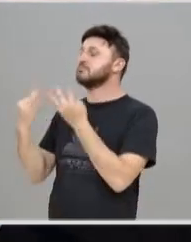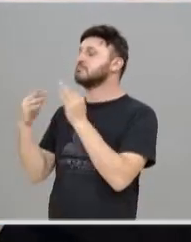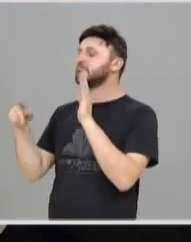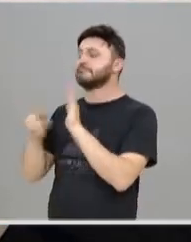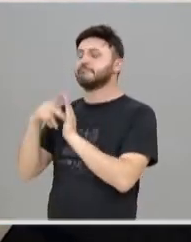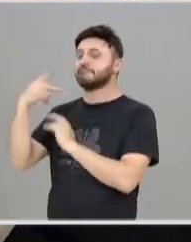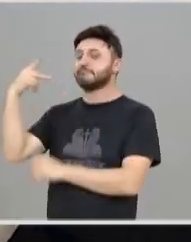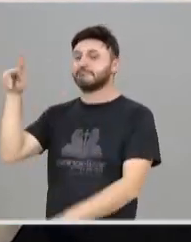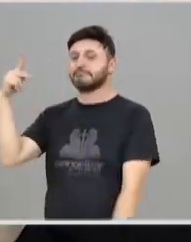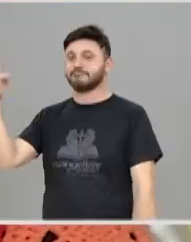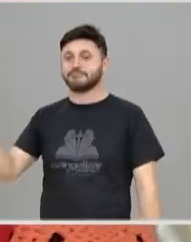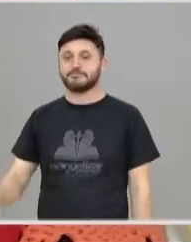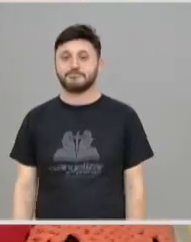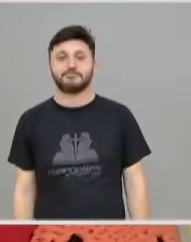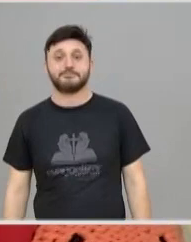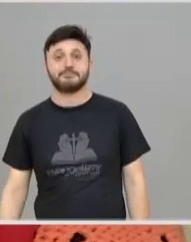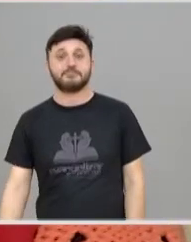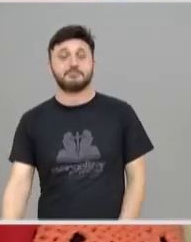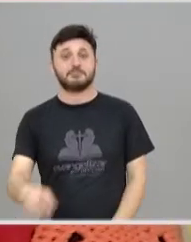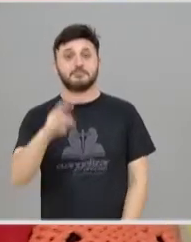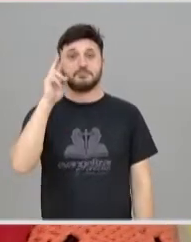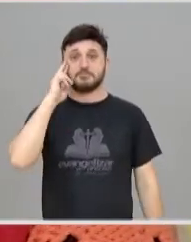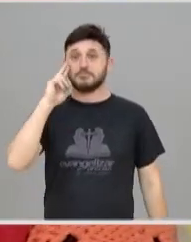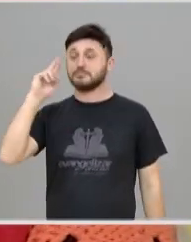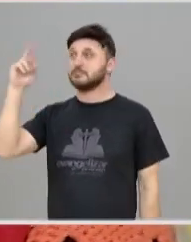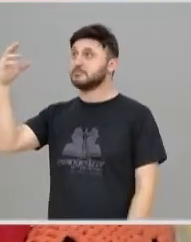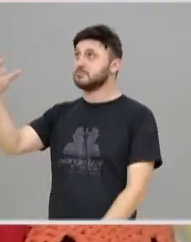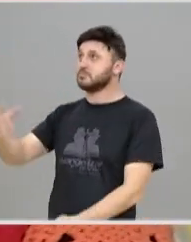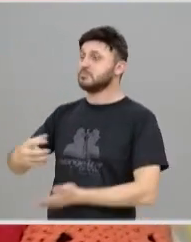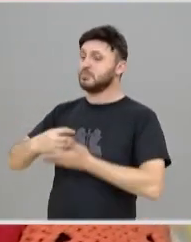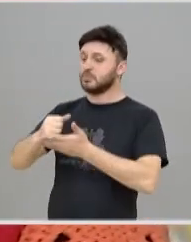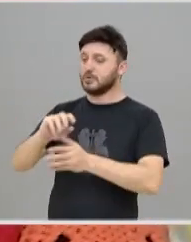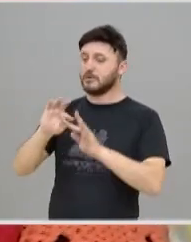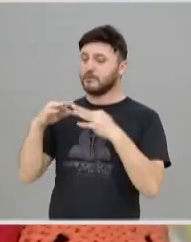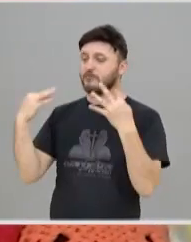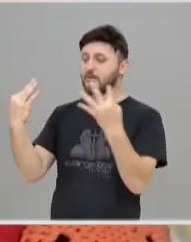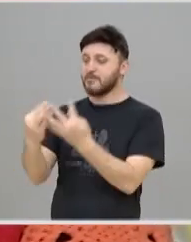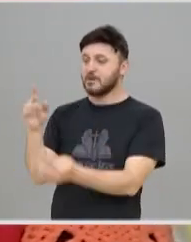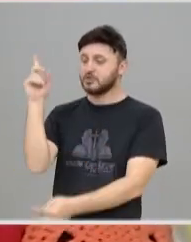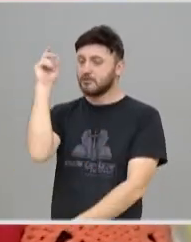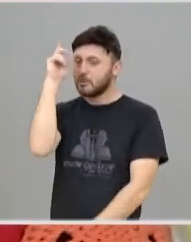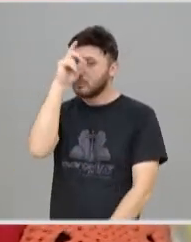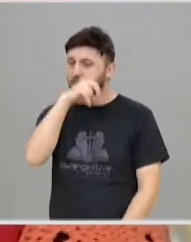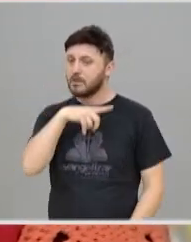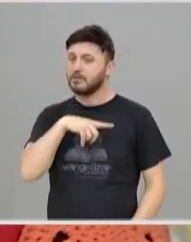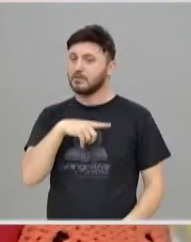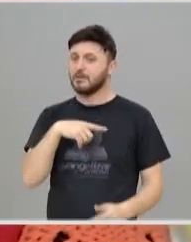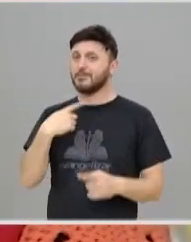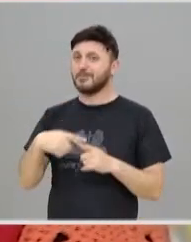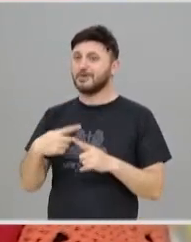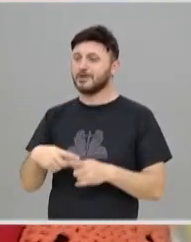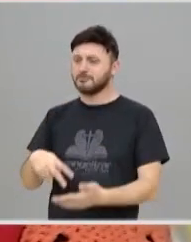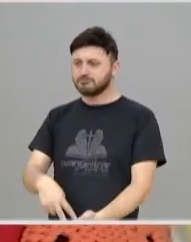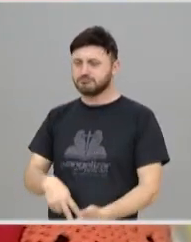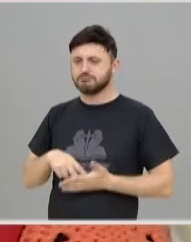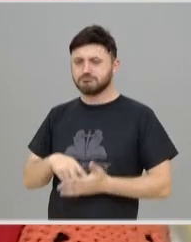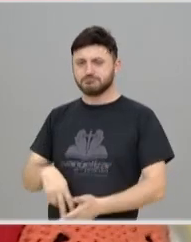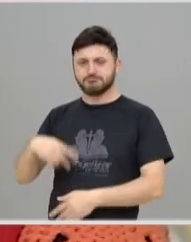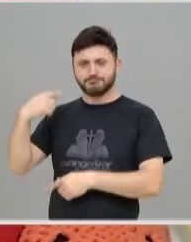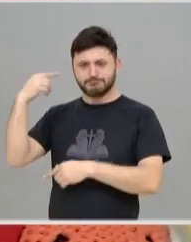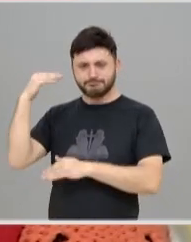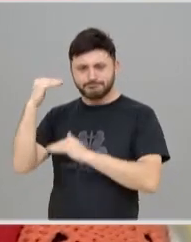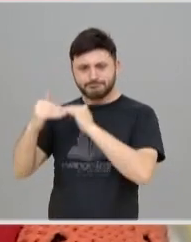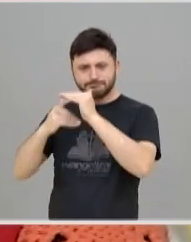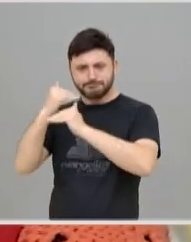família vossa é. Senhor, socorrei as famílias em dificuldades para que superem as provações